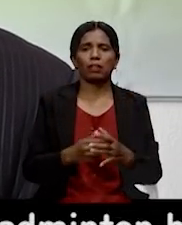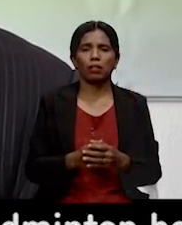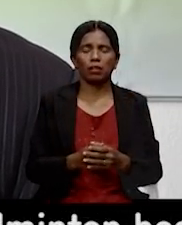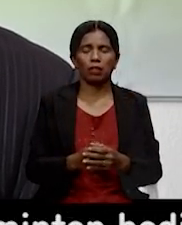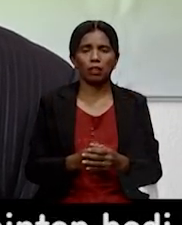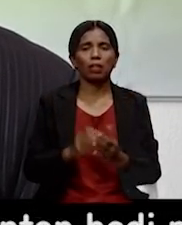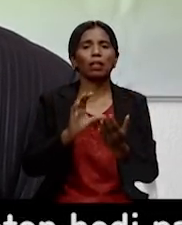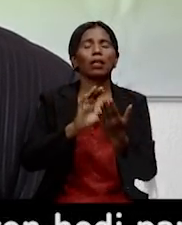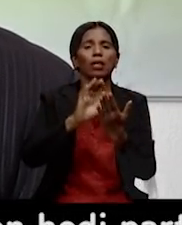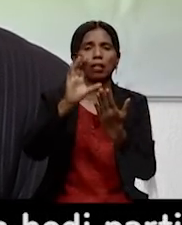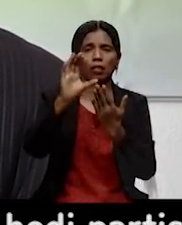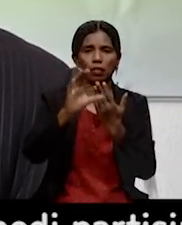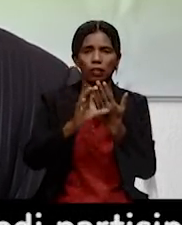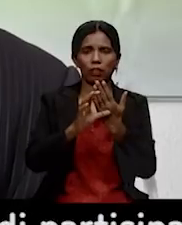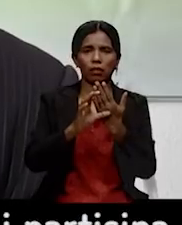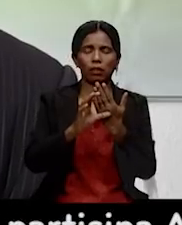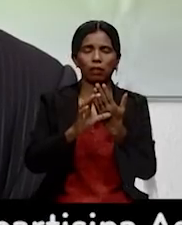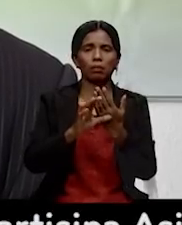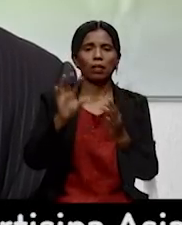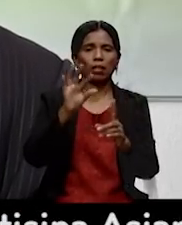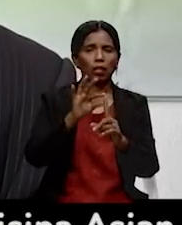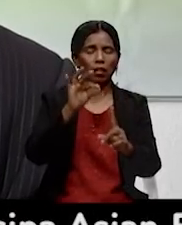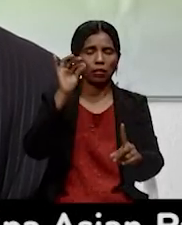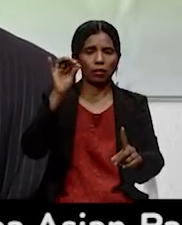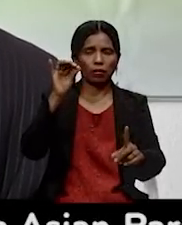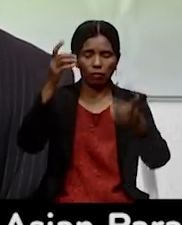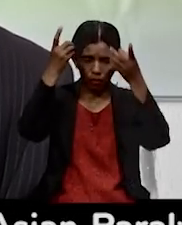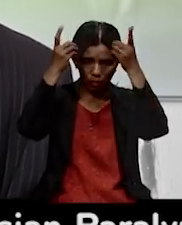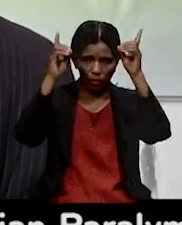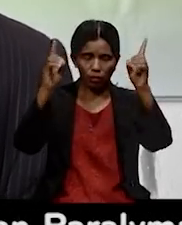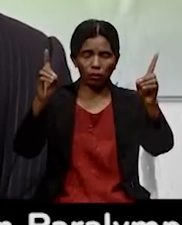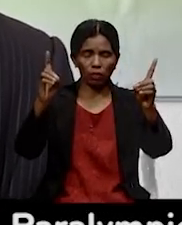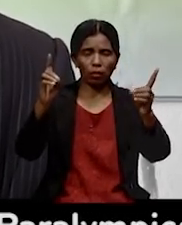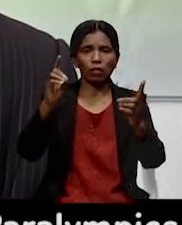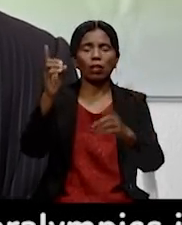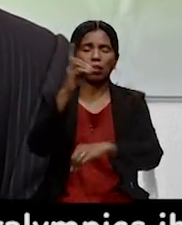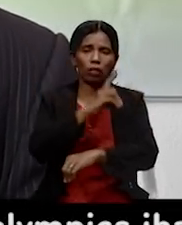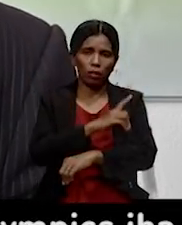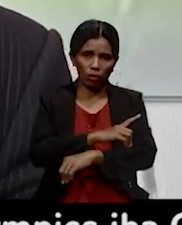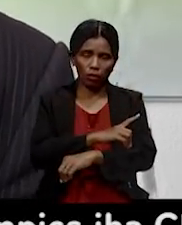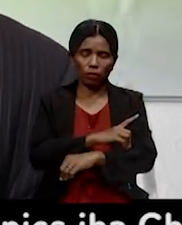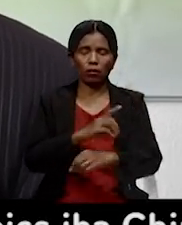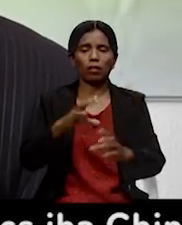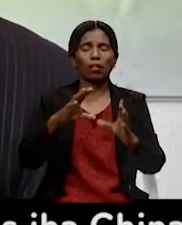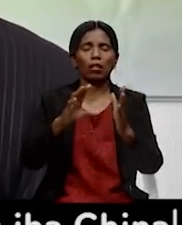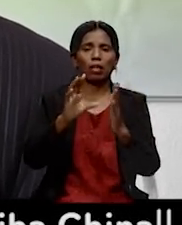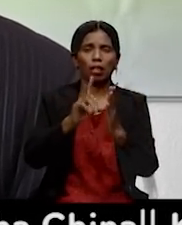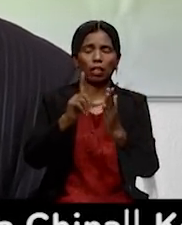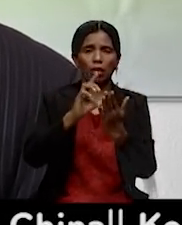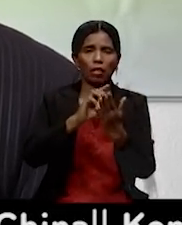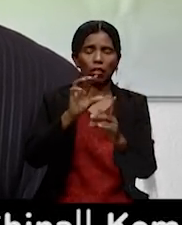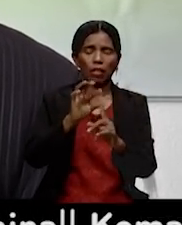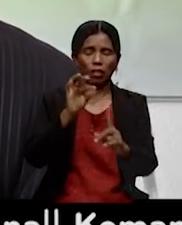calendário ba eleição e determina ona lorong eleição e período de nene período